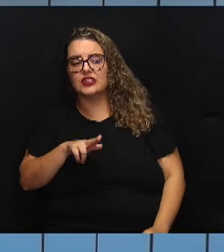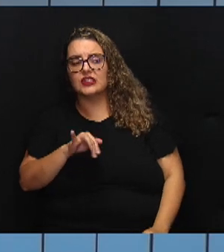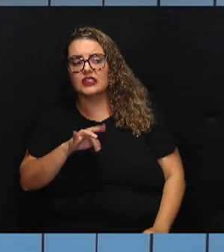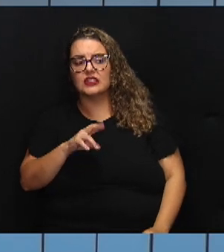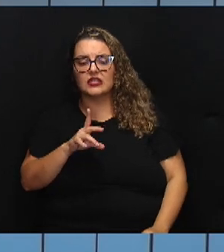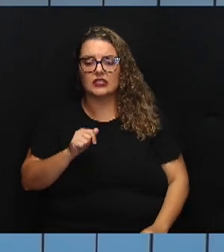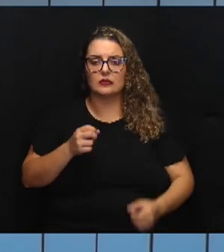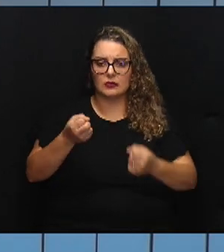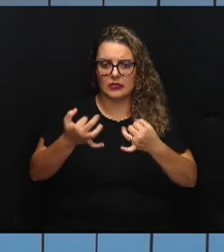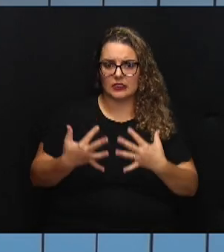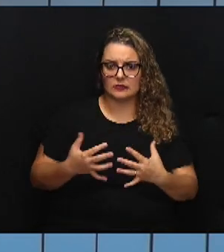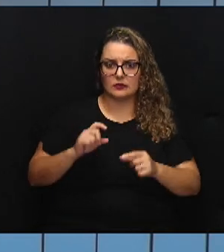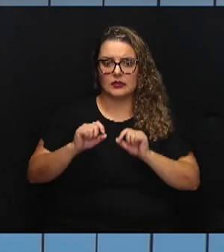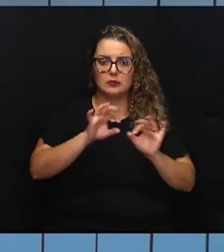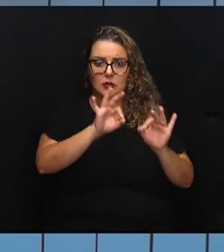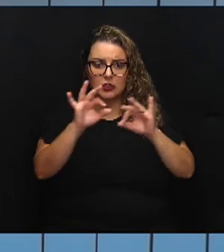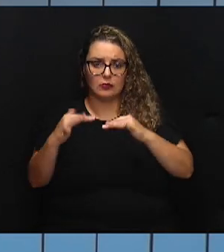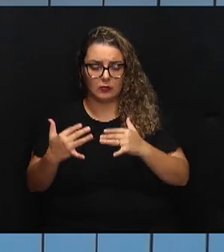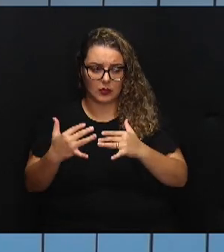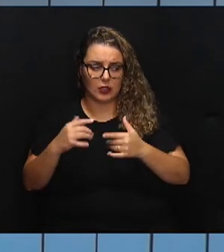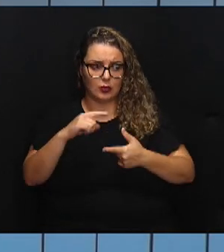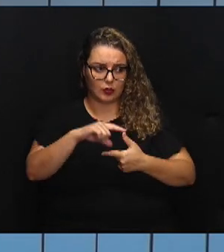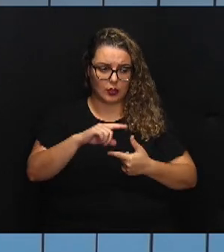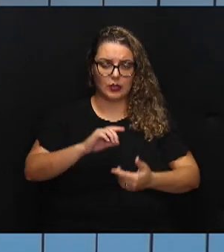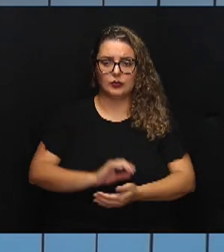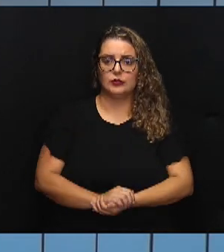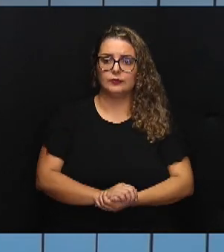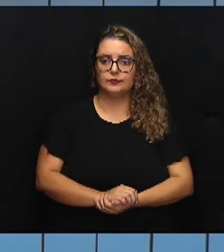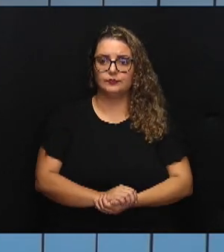também aqui, para quem está acompanhando o quadro.